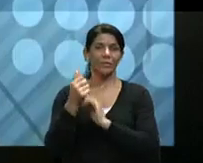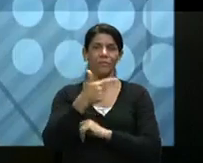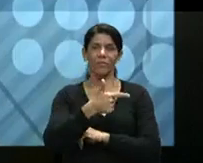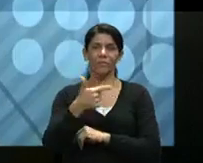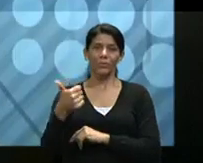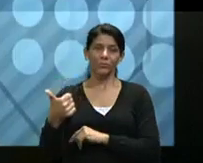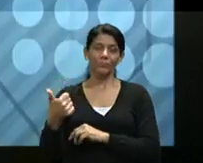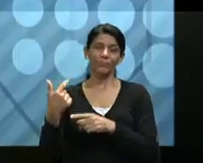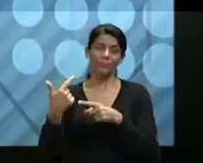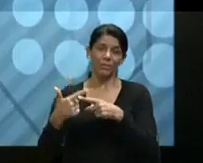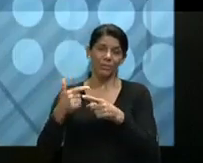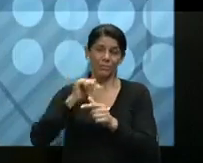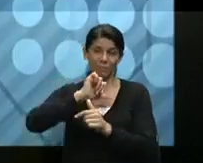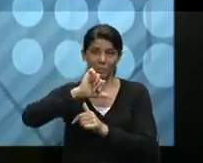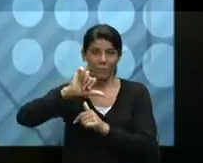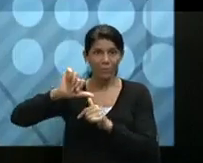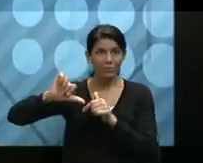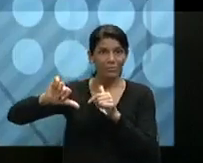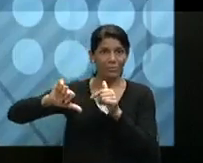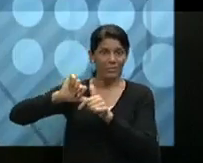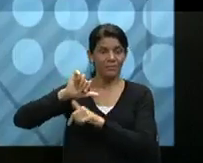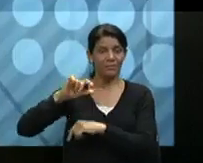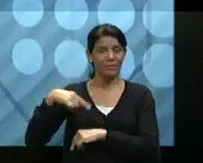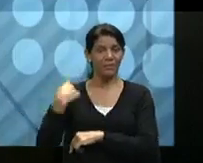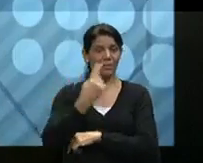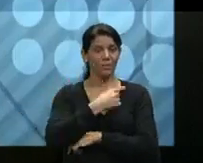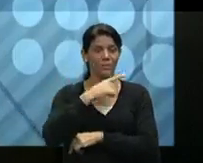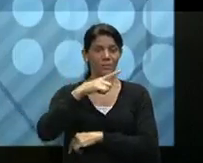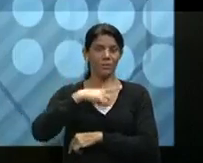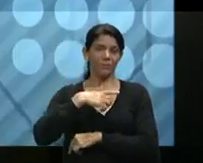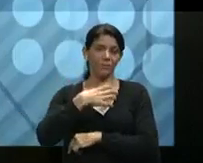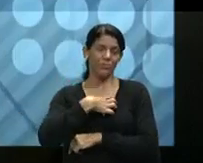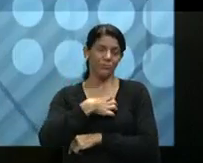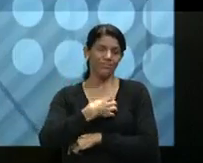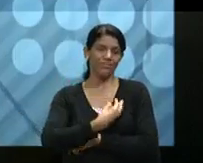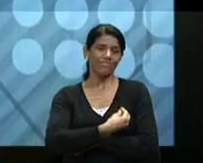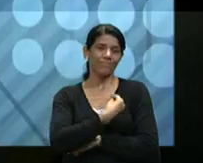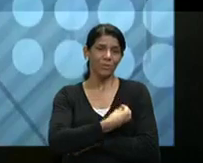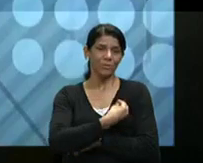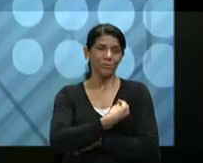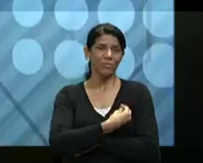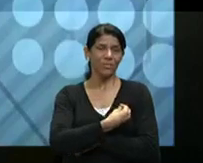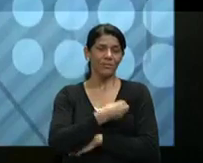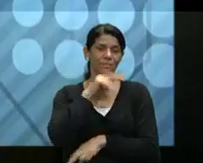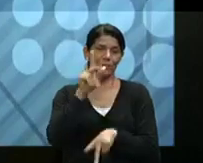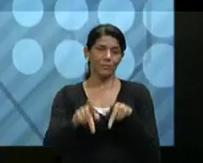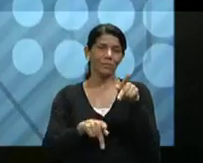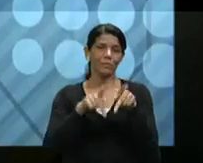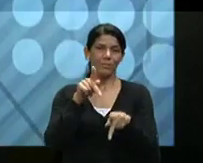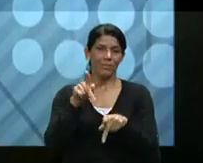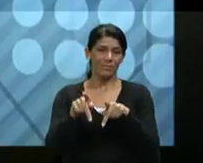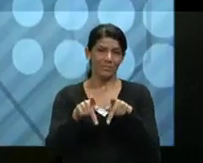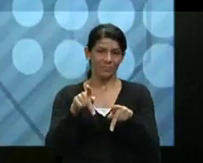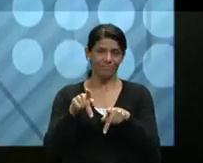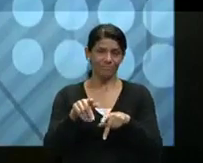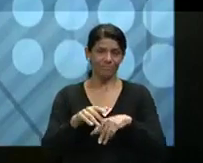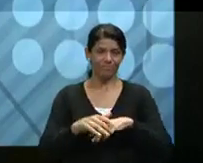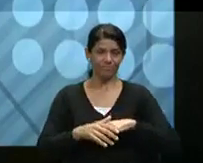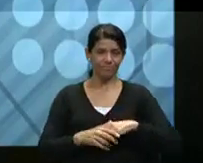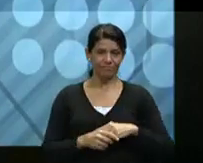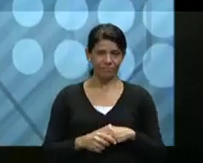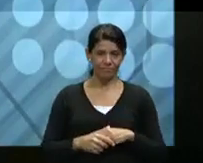virtude dessas mudanças que nós temos no estilo de vida, com essas mudanças que nós observamos em toda